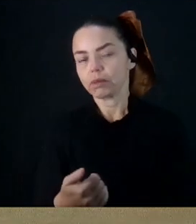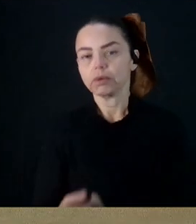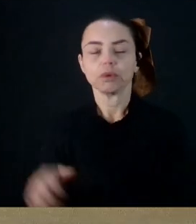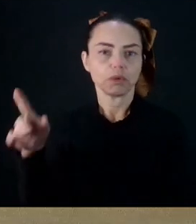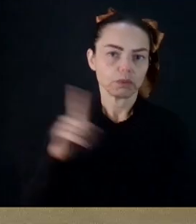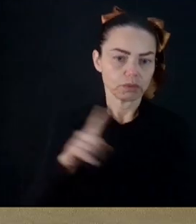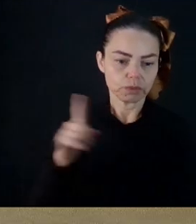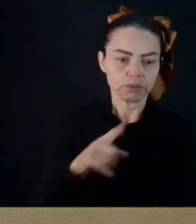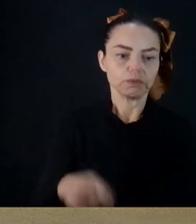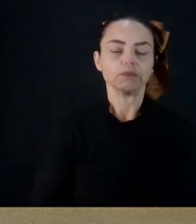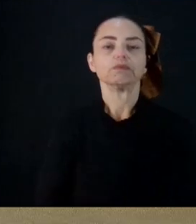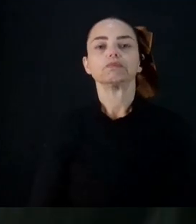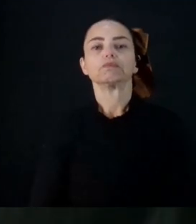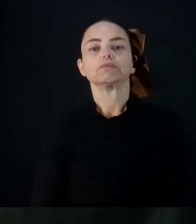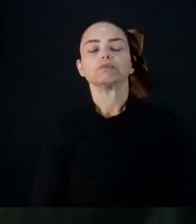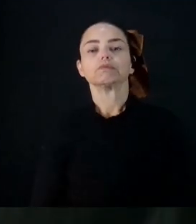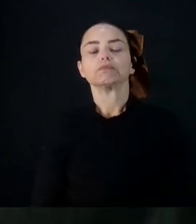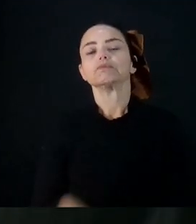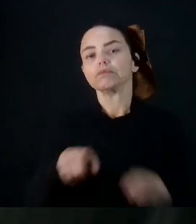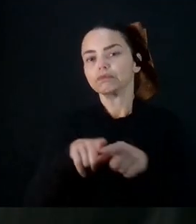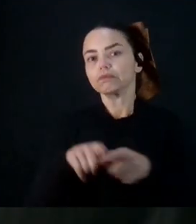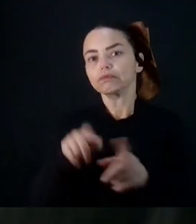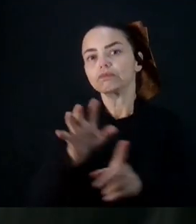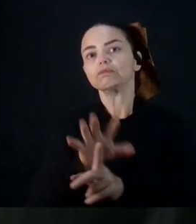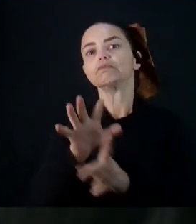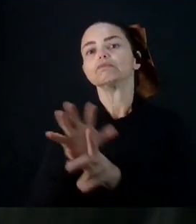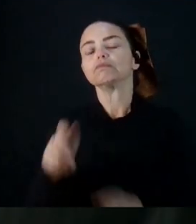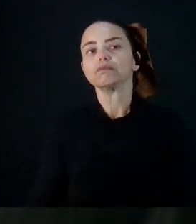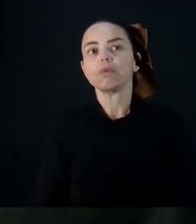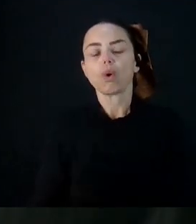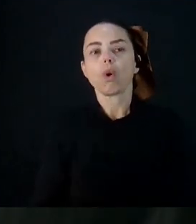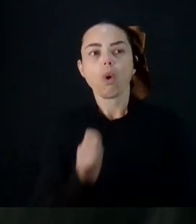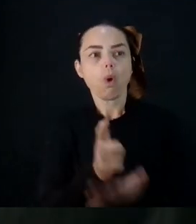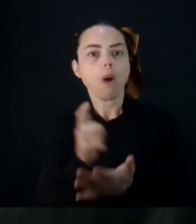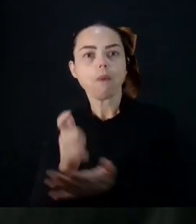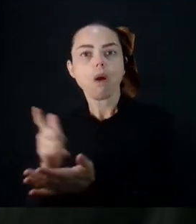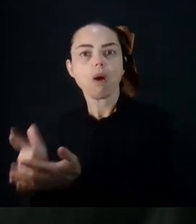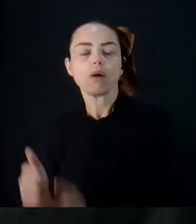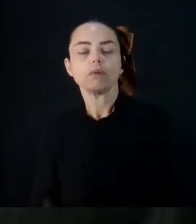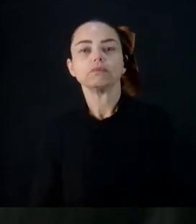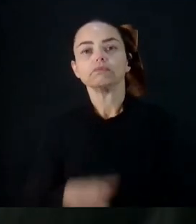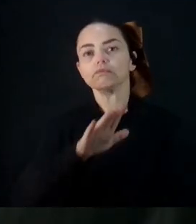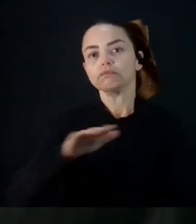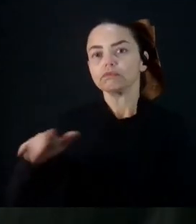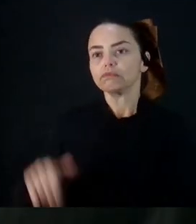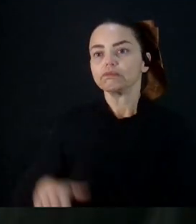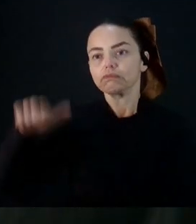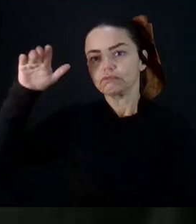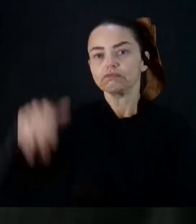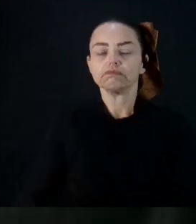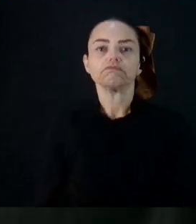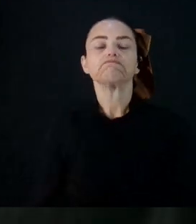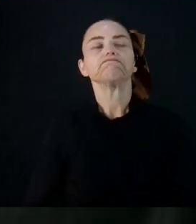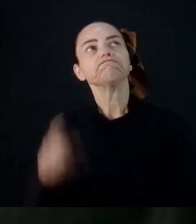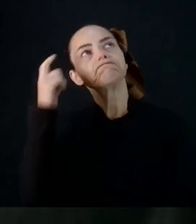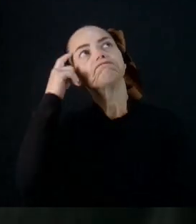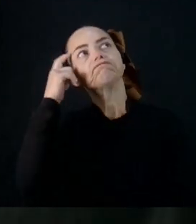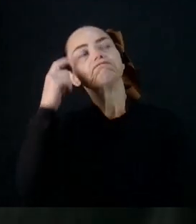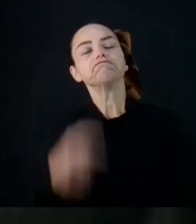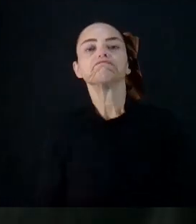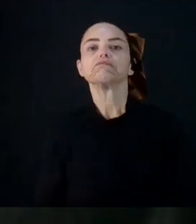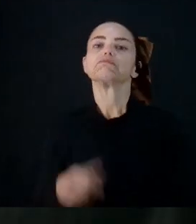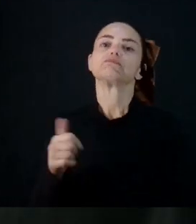que também estimula o consumismo, né? E essa criança, ela vai crescer com uma noção um pouco distorcida